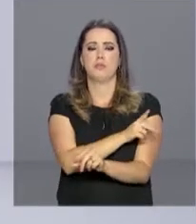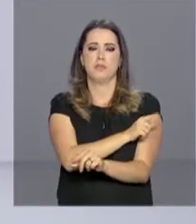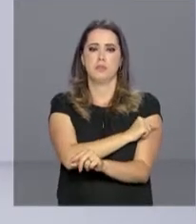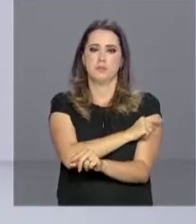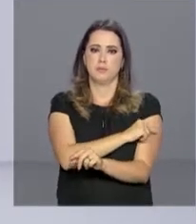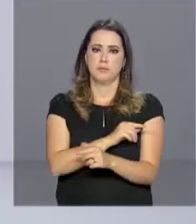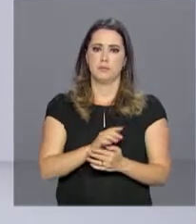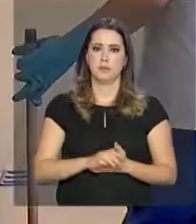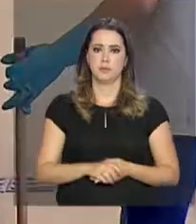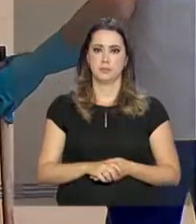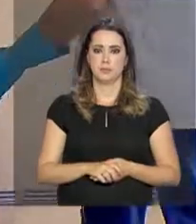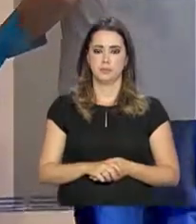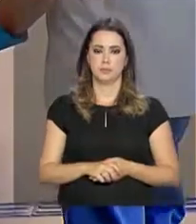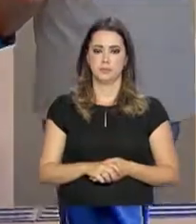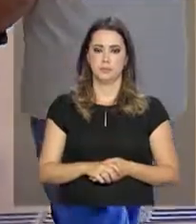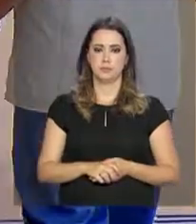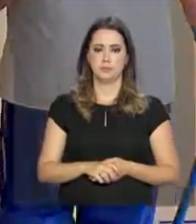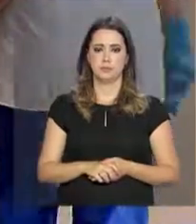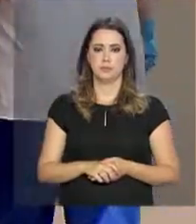do brasil